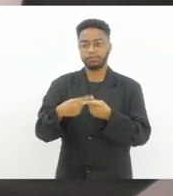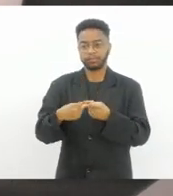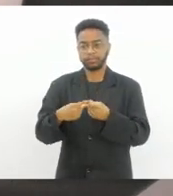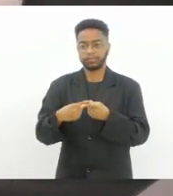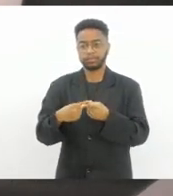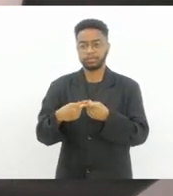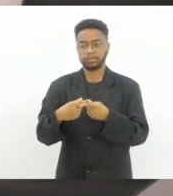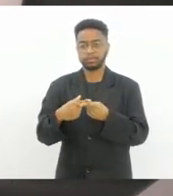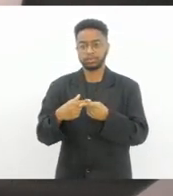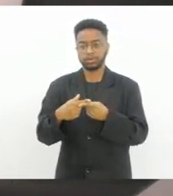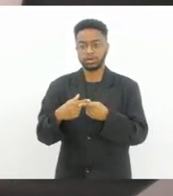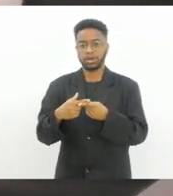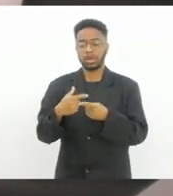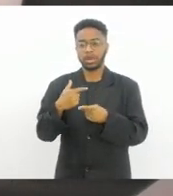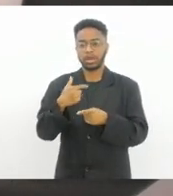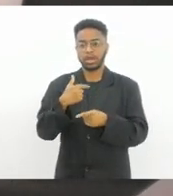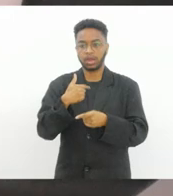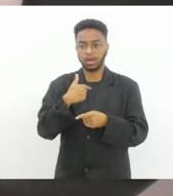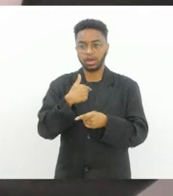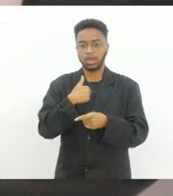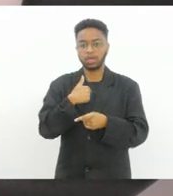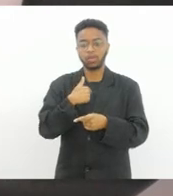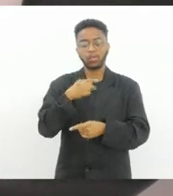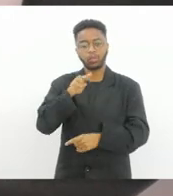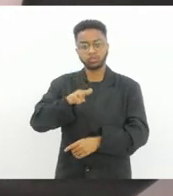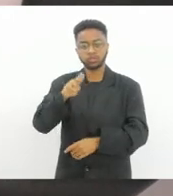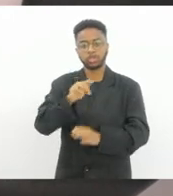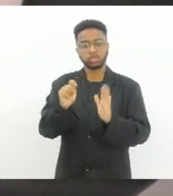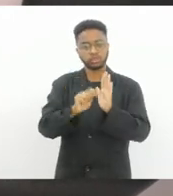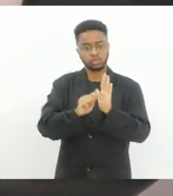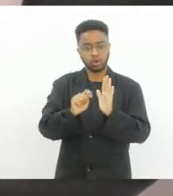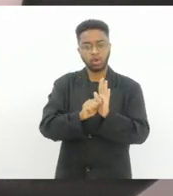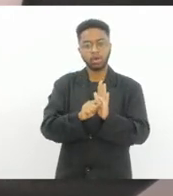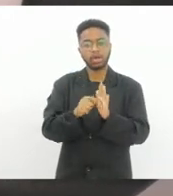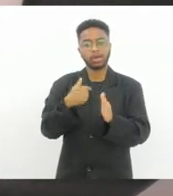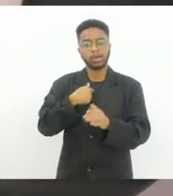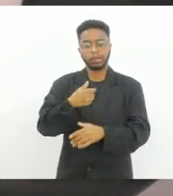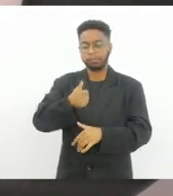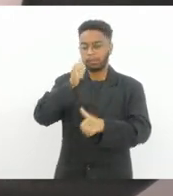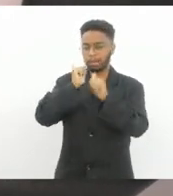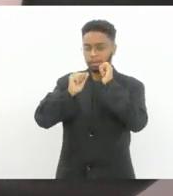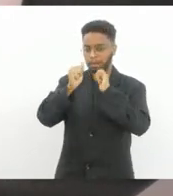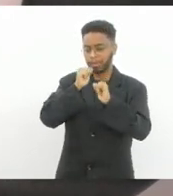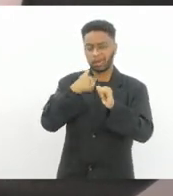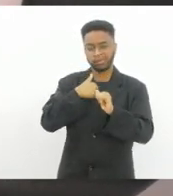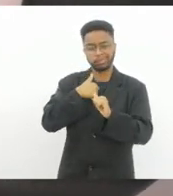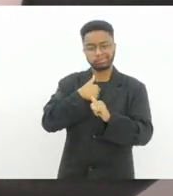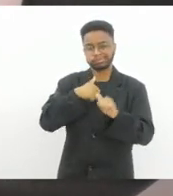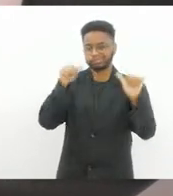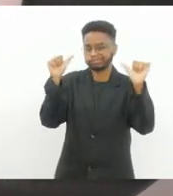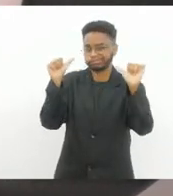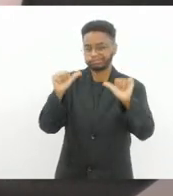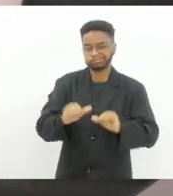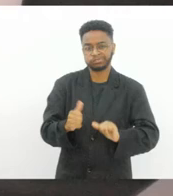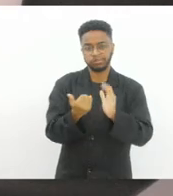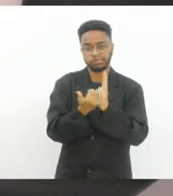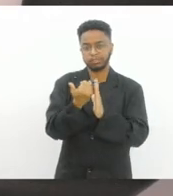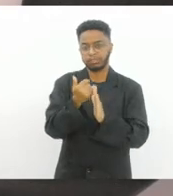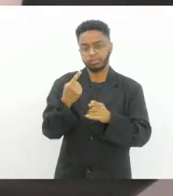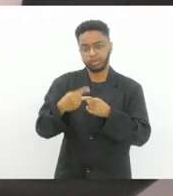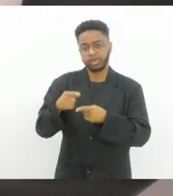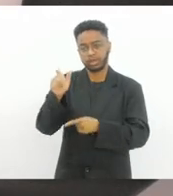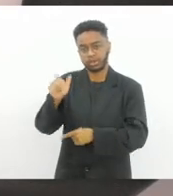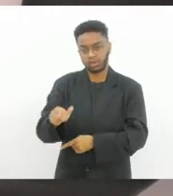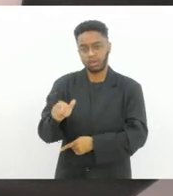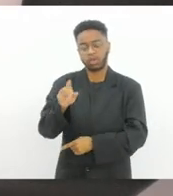a parar no álcool, cheguei a parar na droga. Eu fiquei no fundo do poço, né, porque ele era usuário e ele